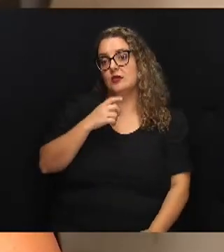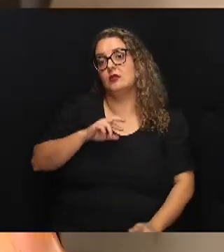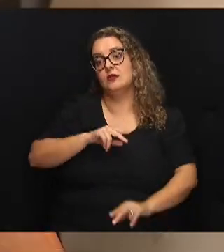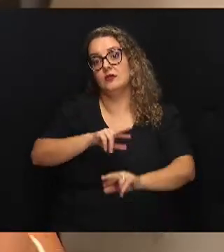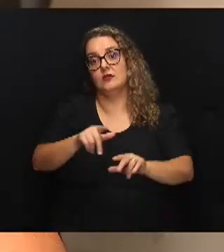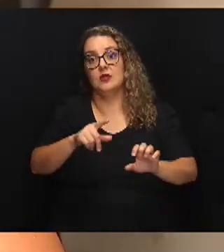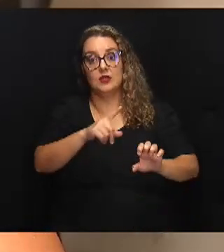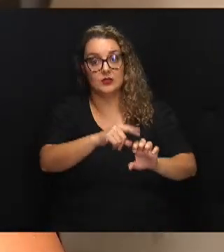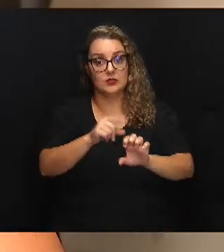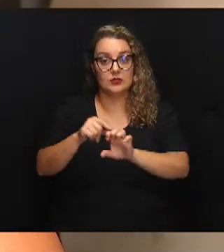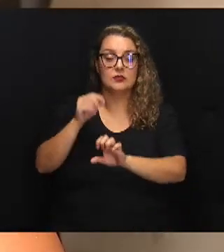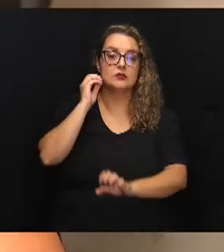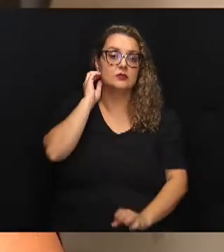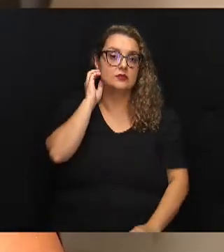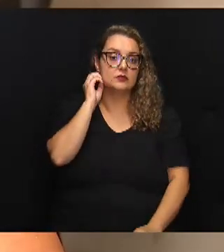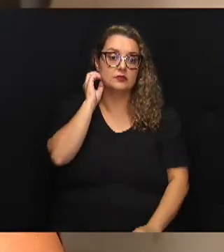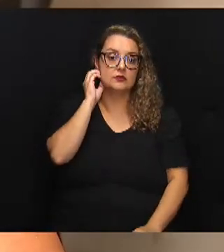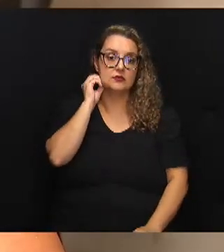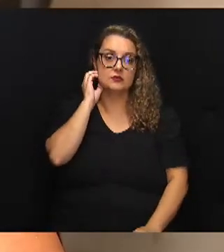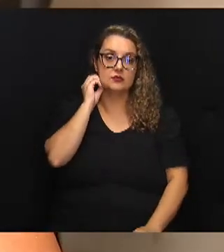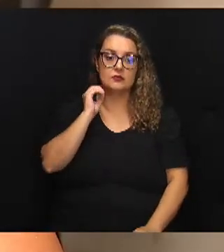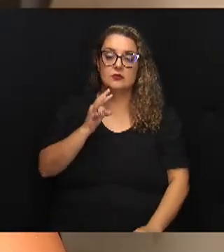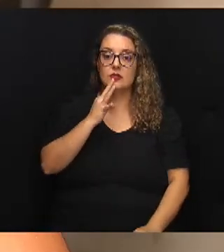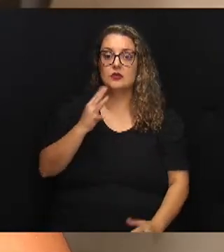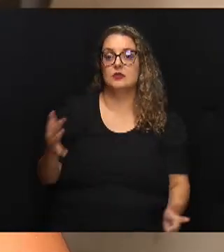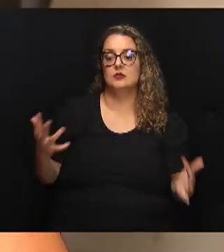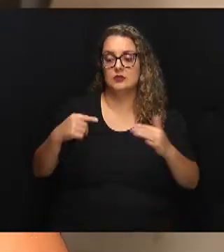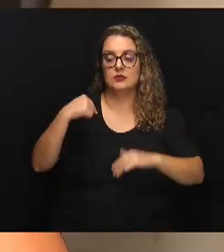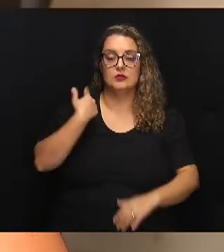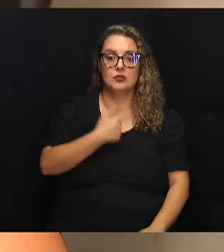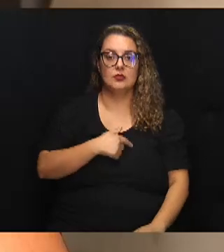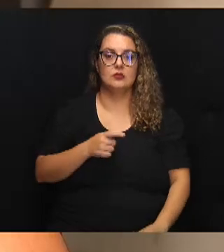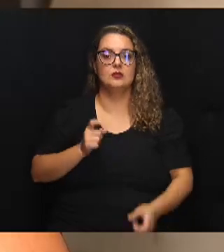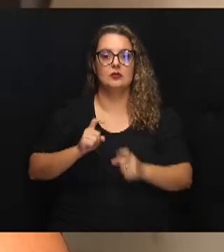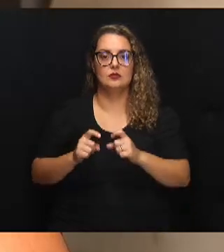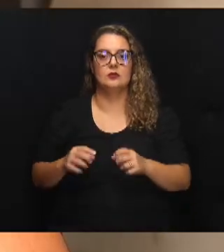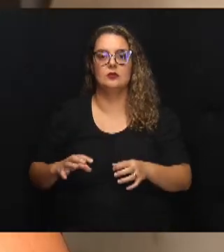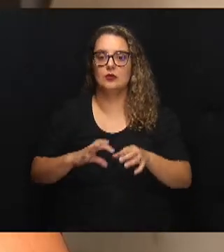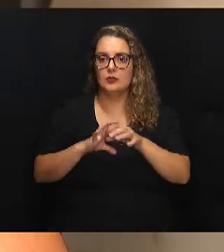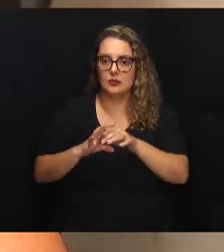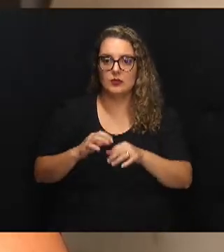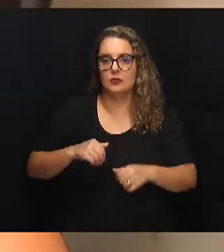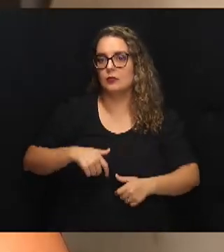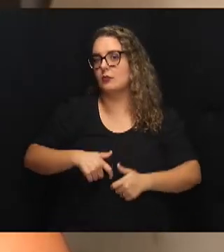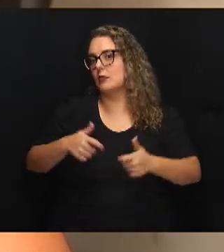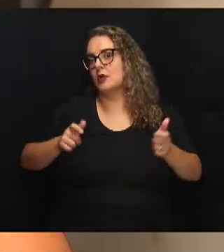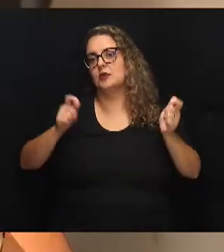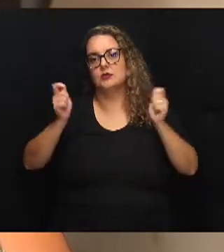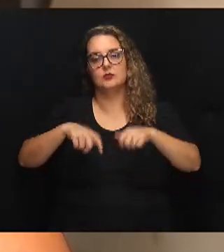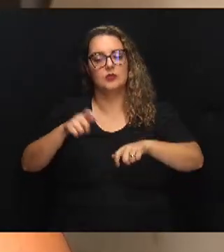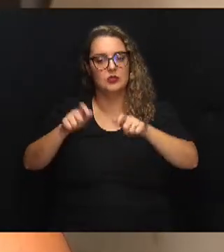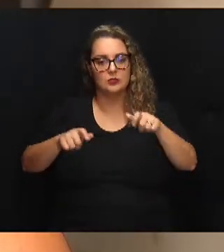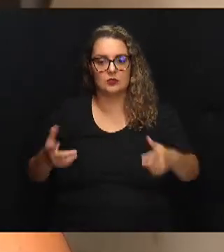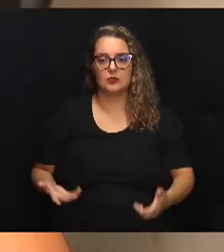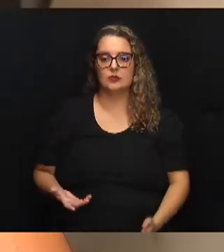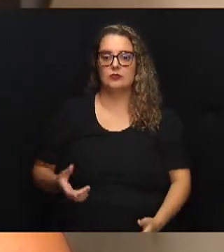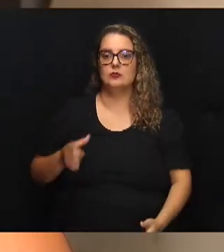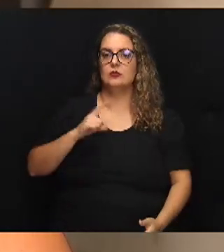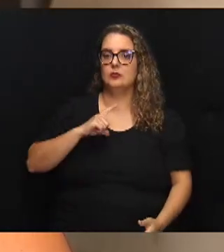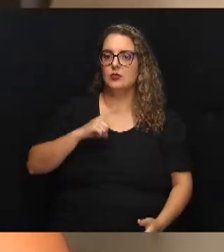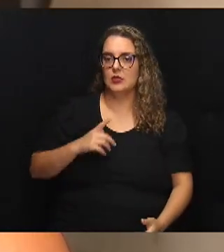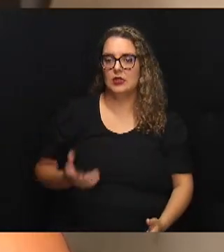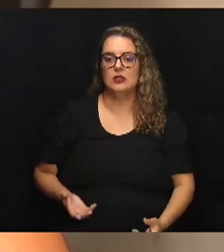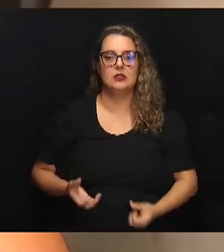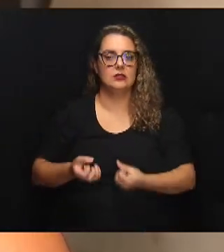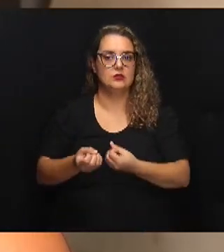empreendedores, para conhecer e se achegar à nossa reunião. Unir o máximo de pessoas possíveis para ter um banco de